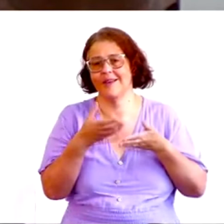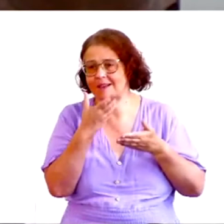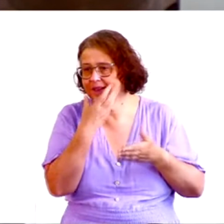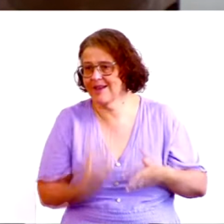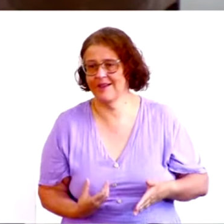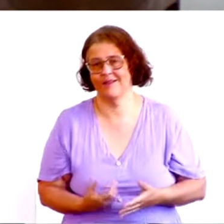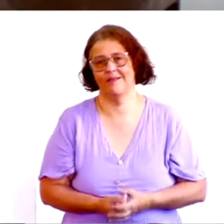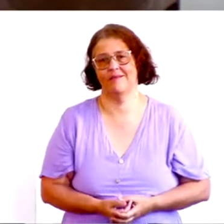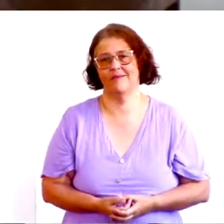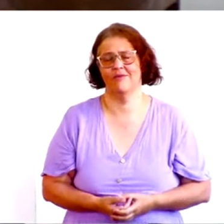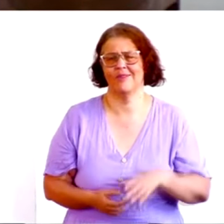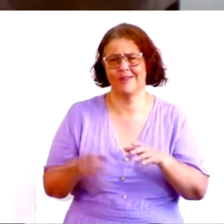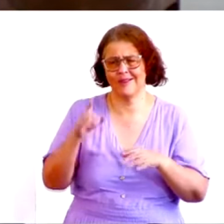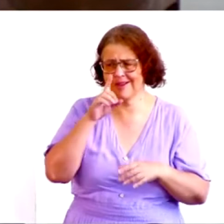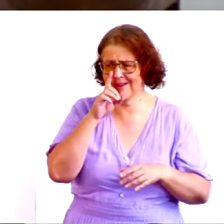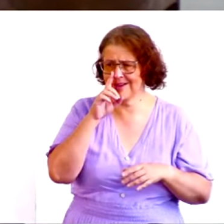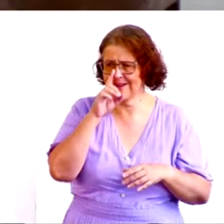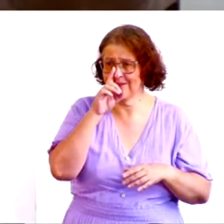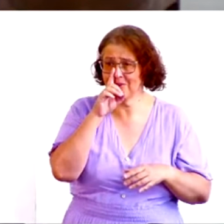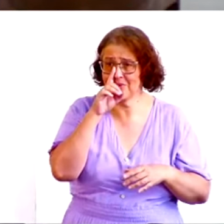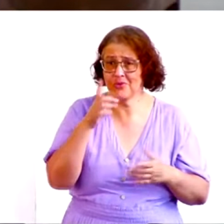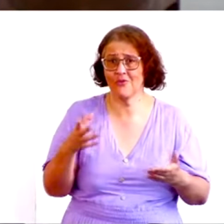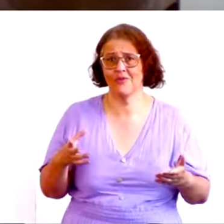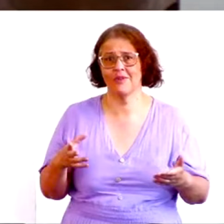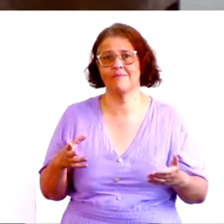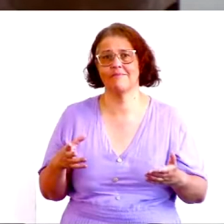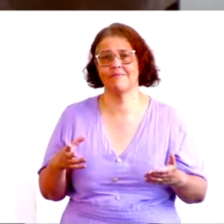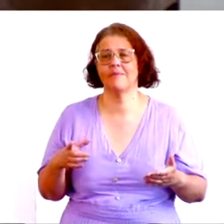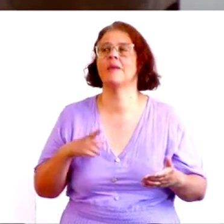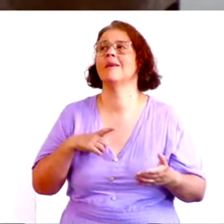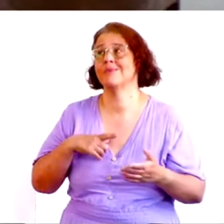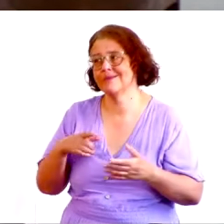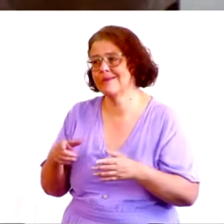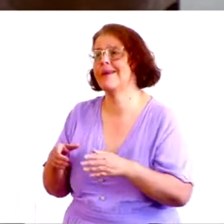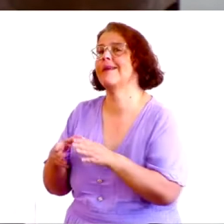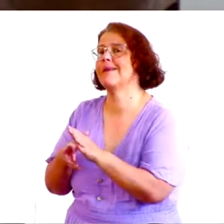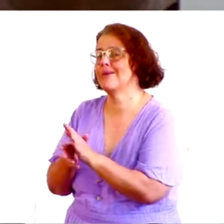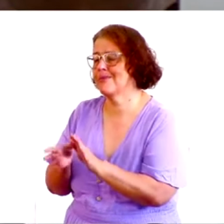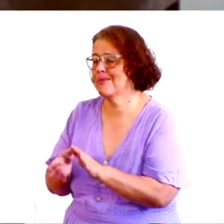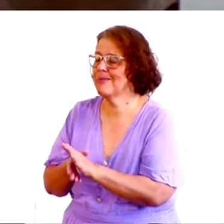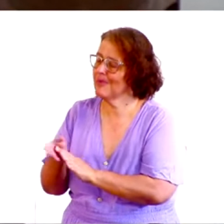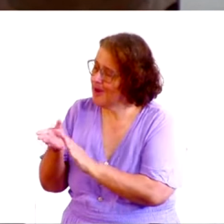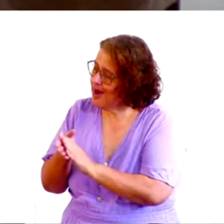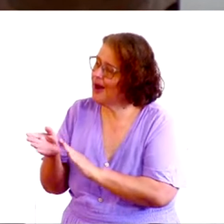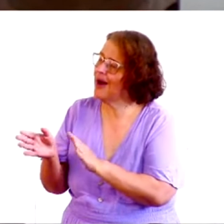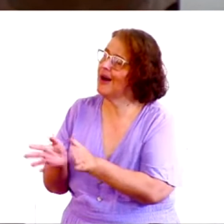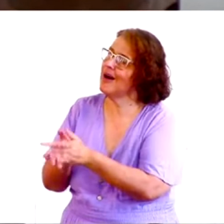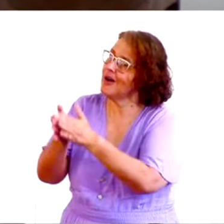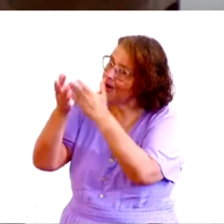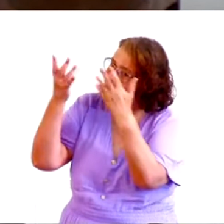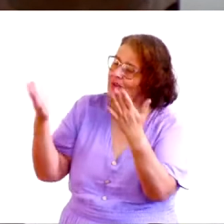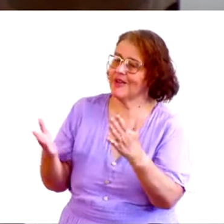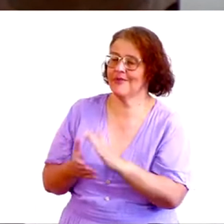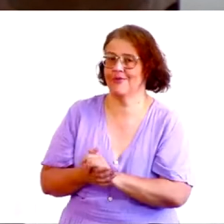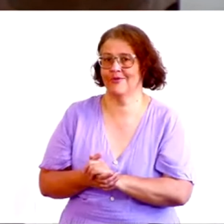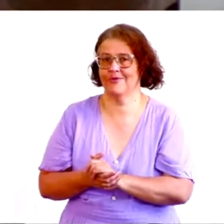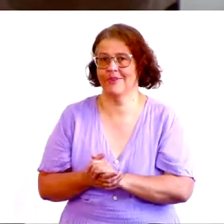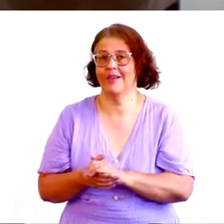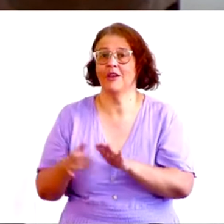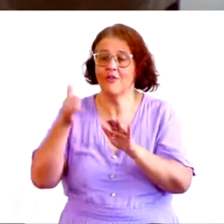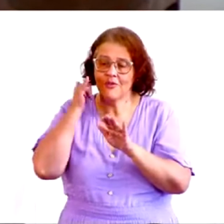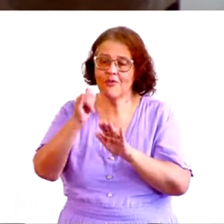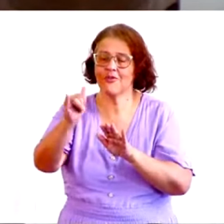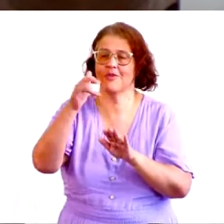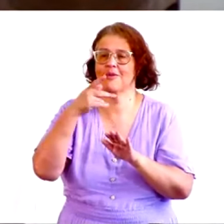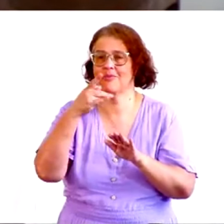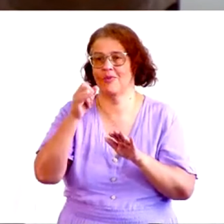em dúvida em relação a isso existe um maravilhoso conselheiro a sua disposição profetizado na visão de Isaías Veja